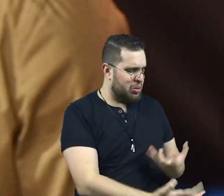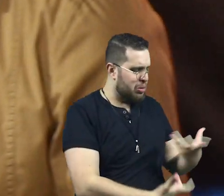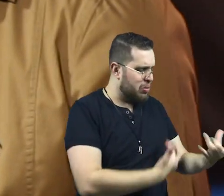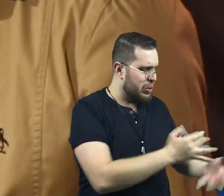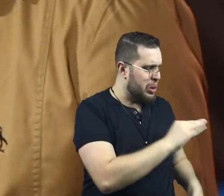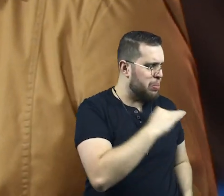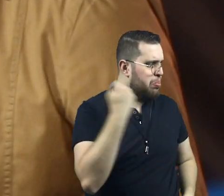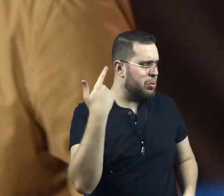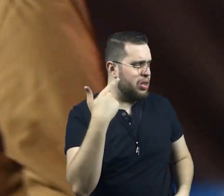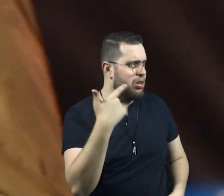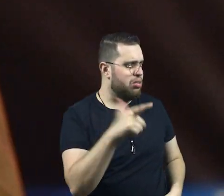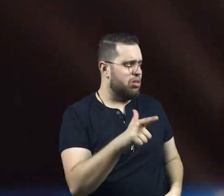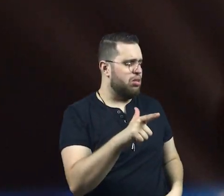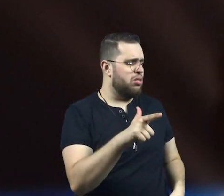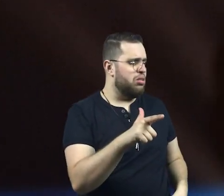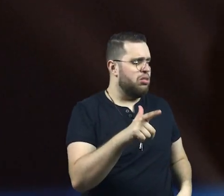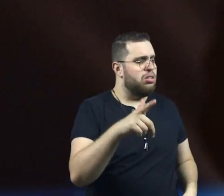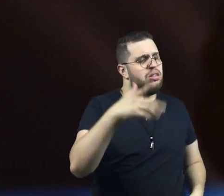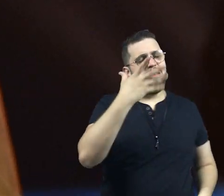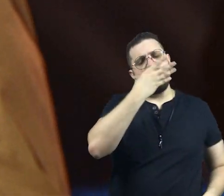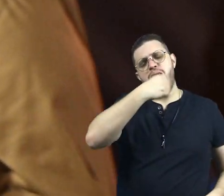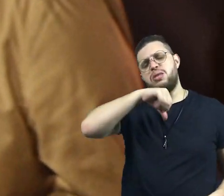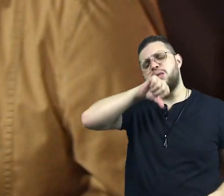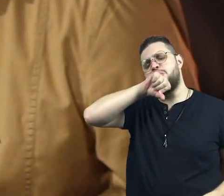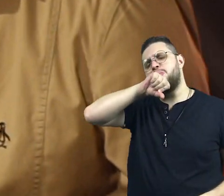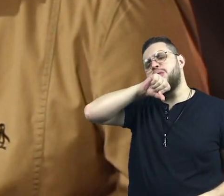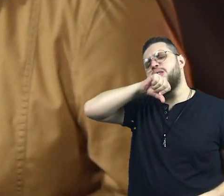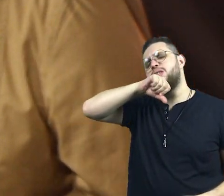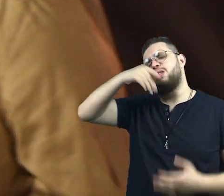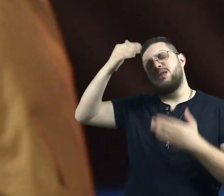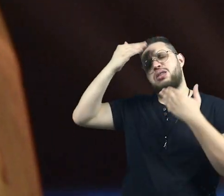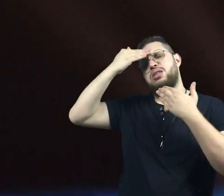morte. Ó, Pai, nós te agradecemos.